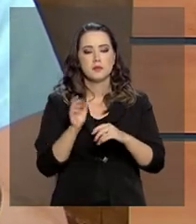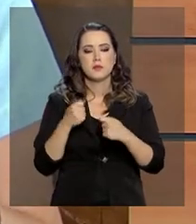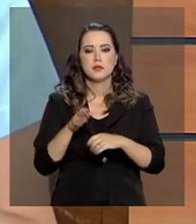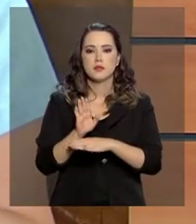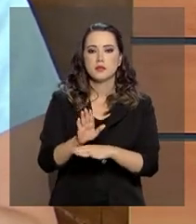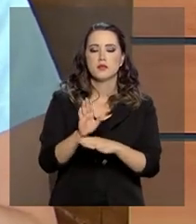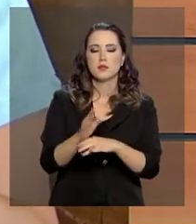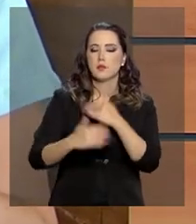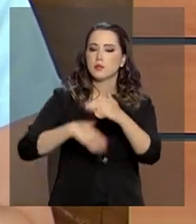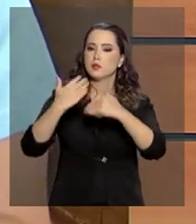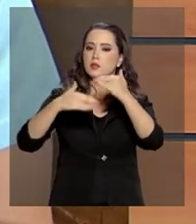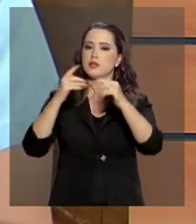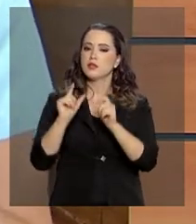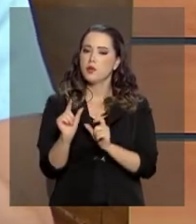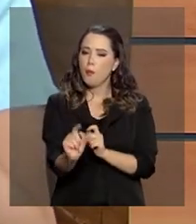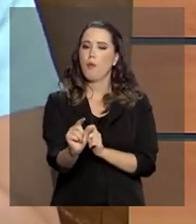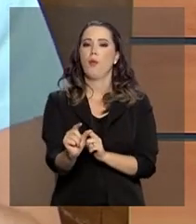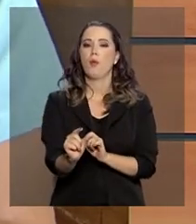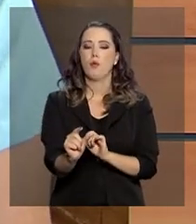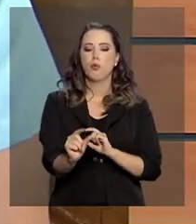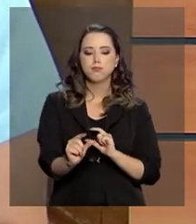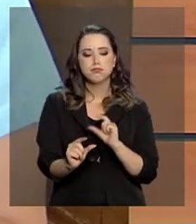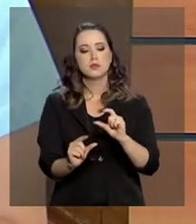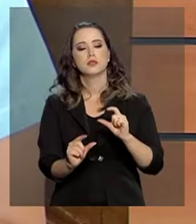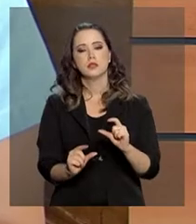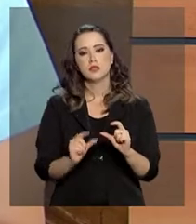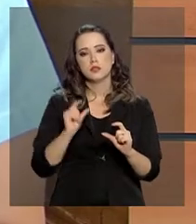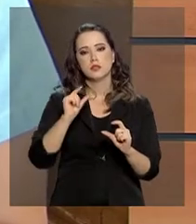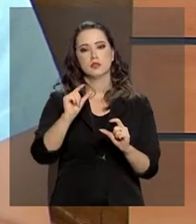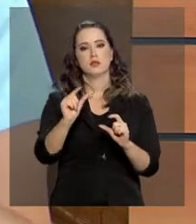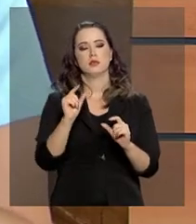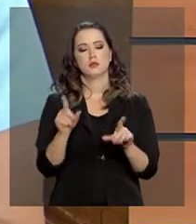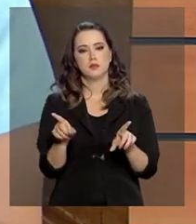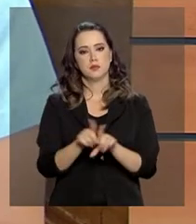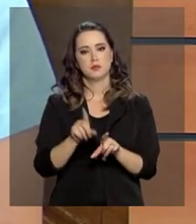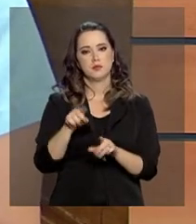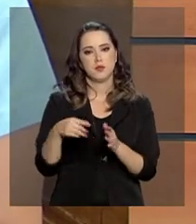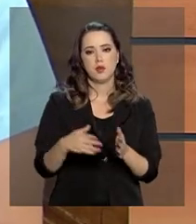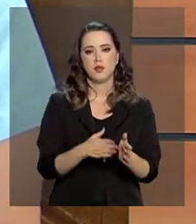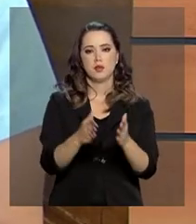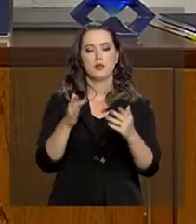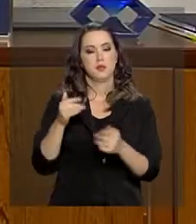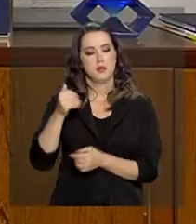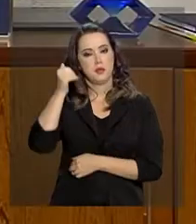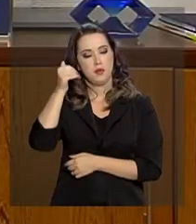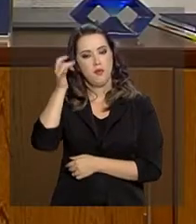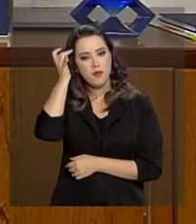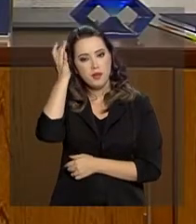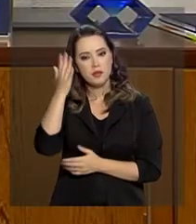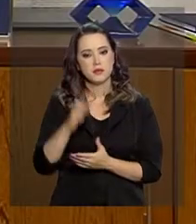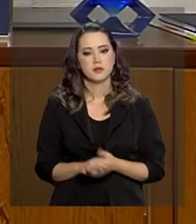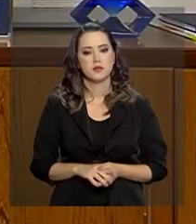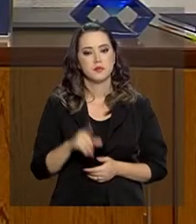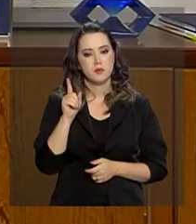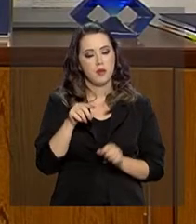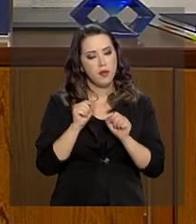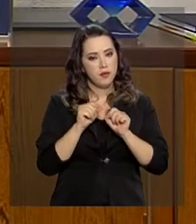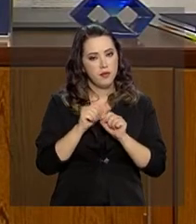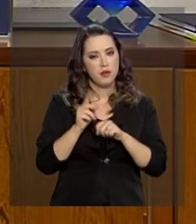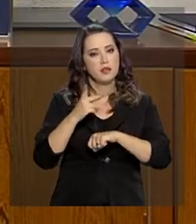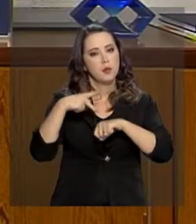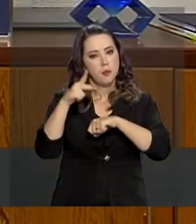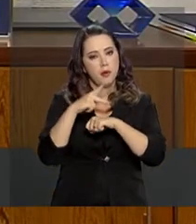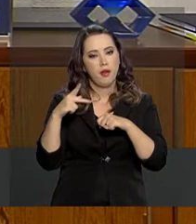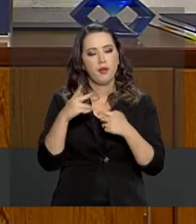crescer um pouquinho quando ela crescer um pouquinho lá tem um a um caminho mais fácil né o que faz o país girar